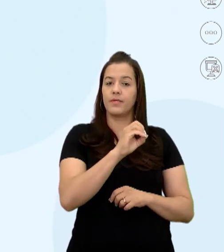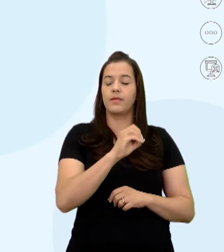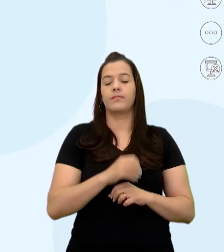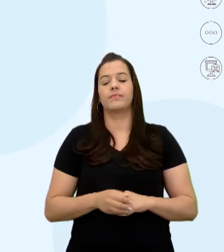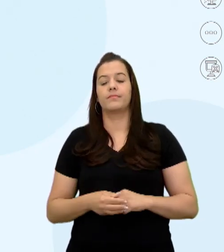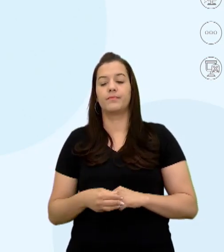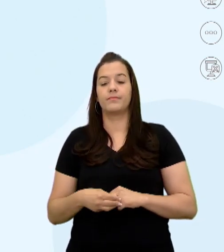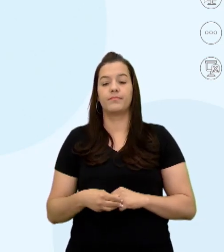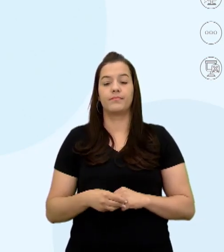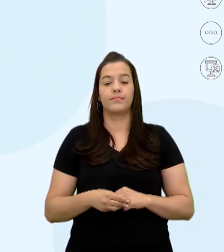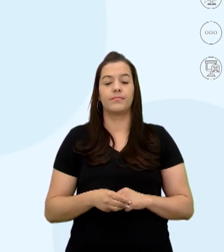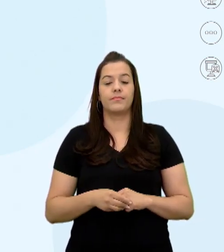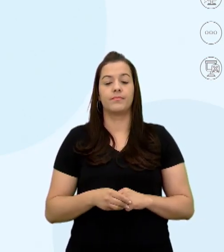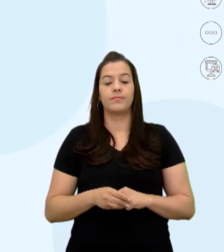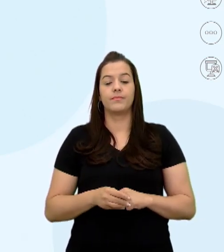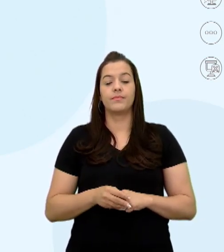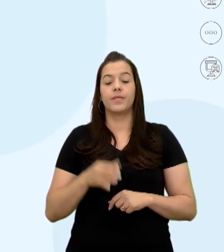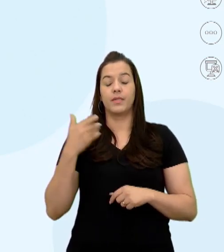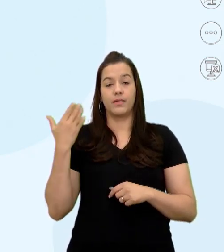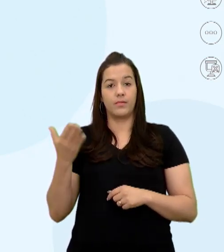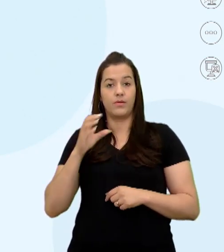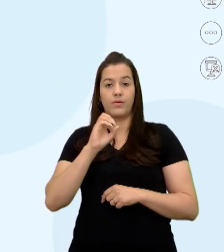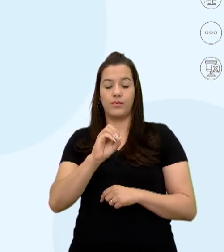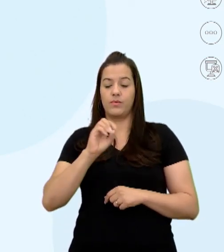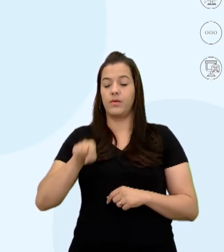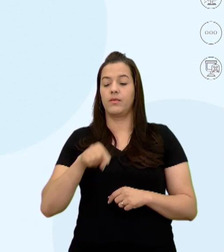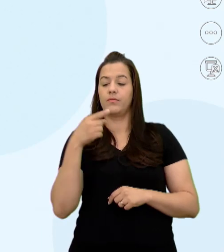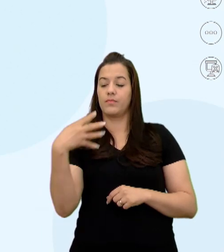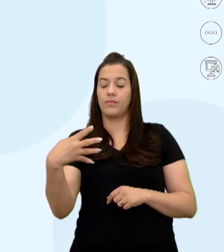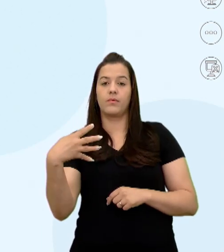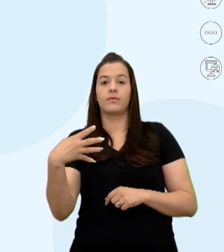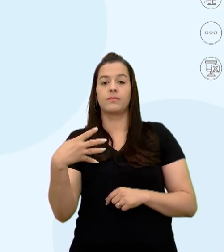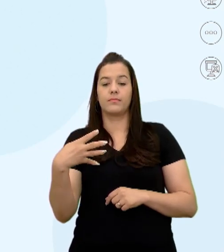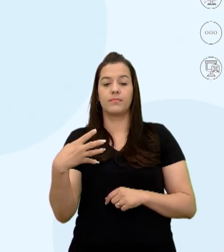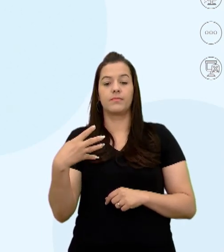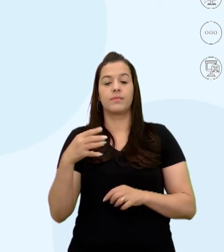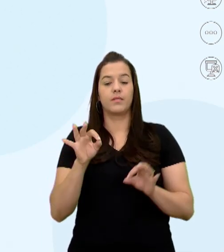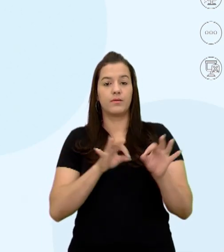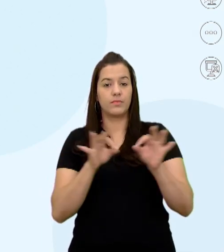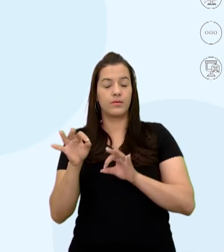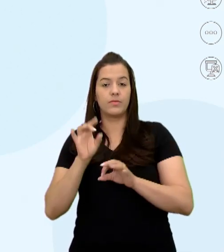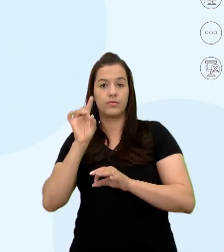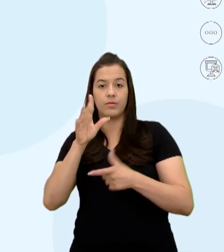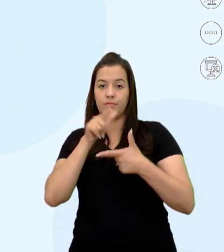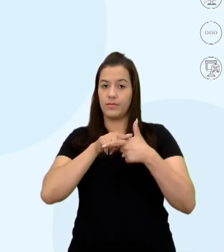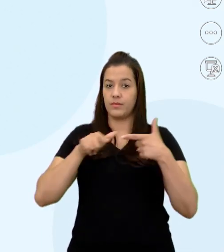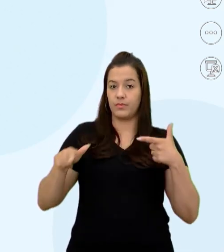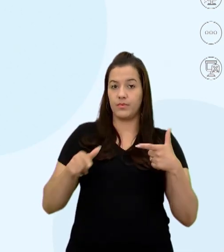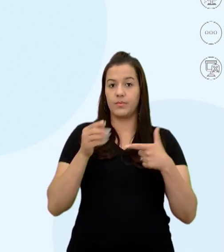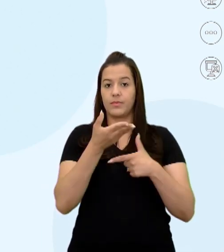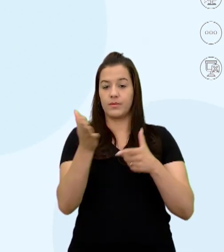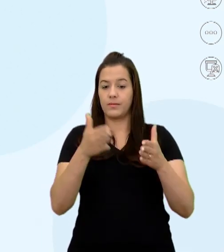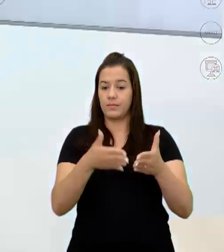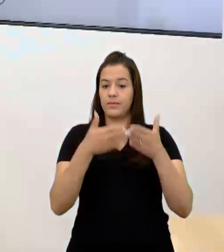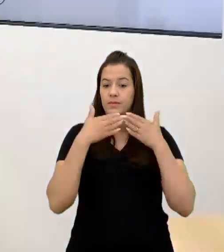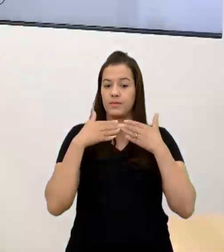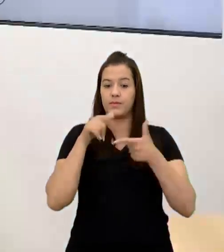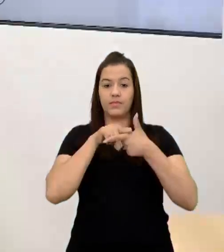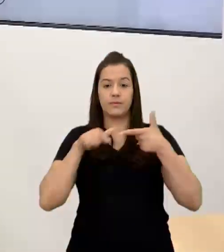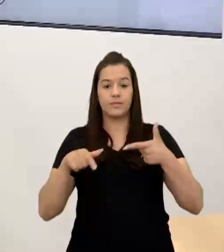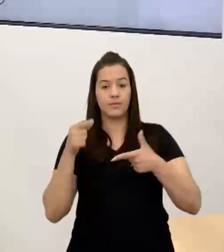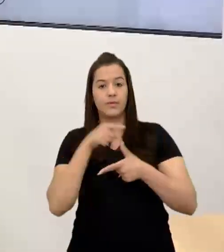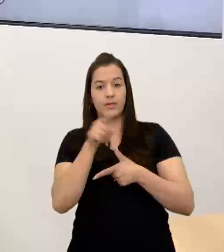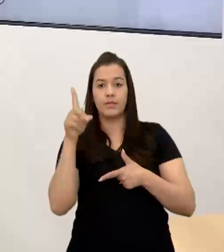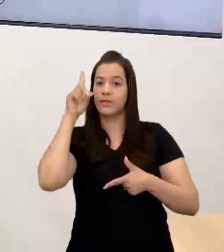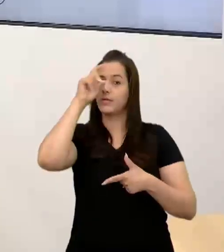20, nada. Né? Então deu aqui o 0,4. Eu estou fazendo a divisão porque alguns professores pediram para fazer, porque os alunos têm um